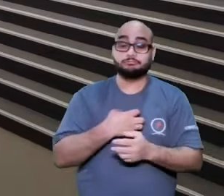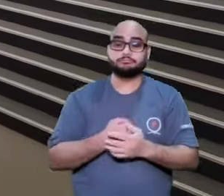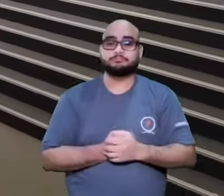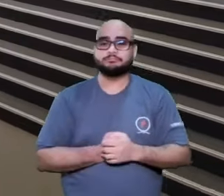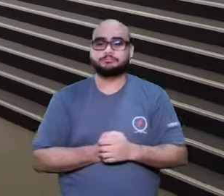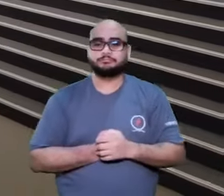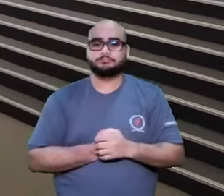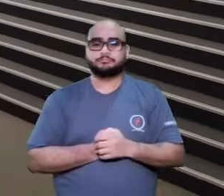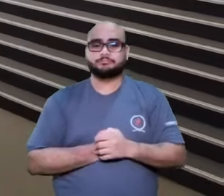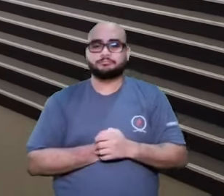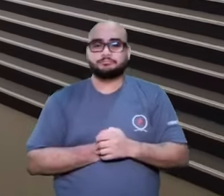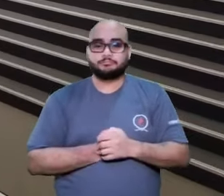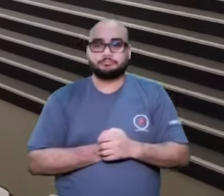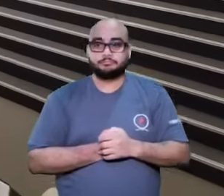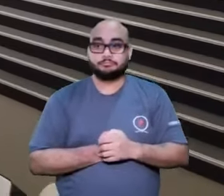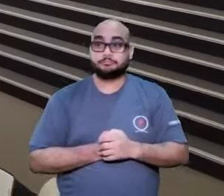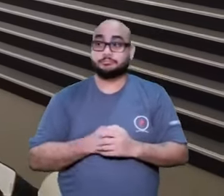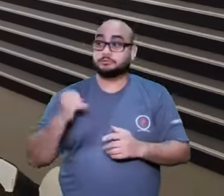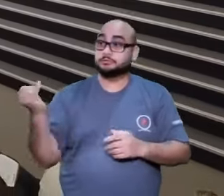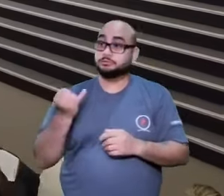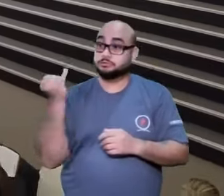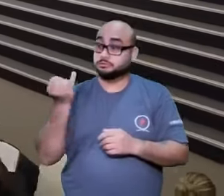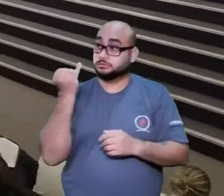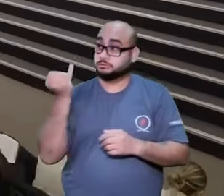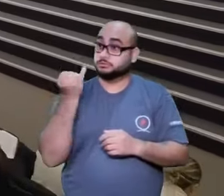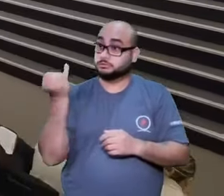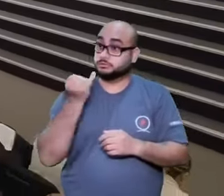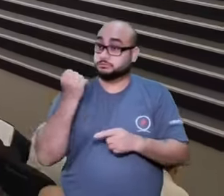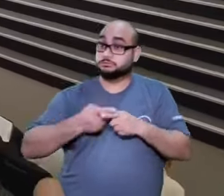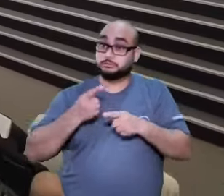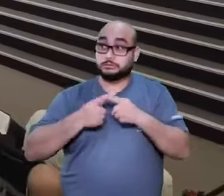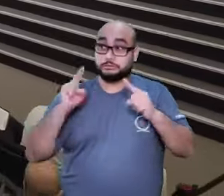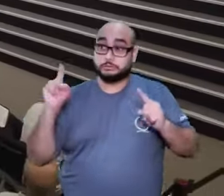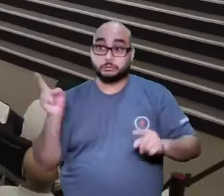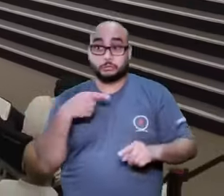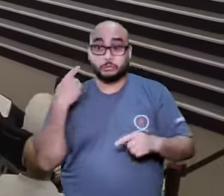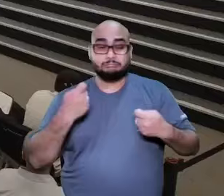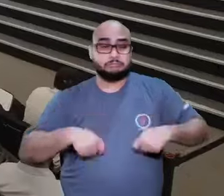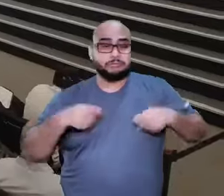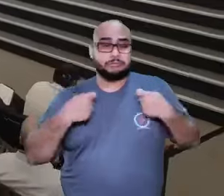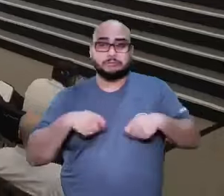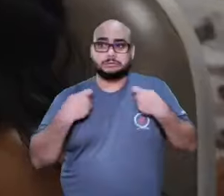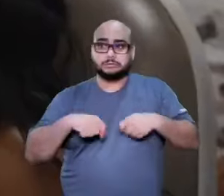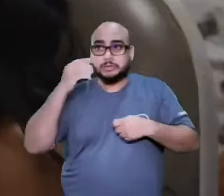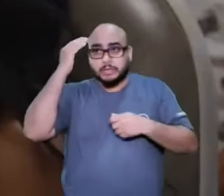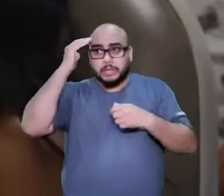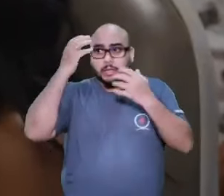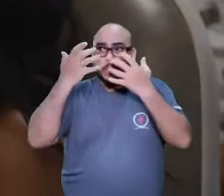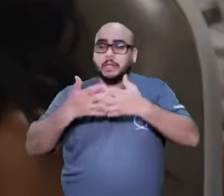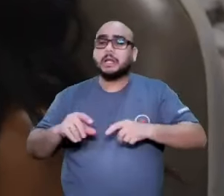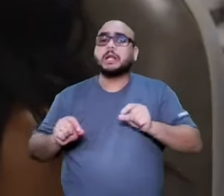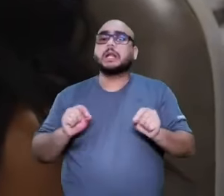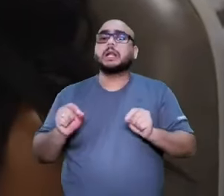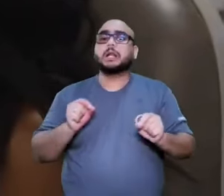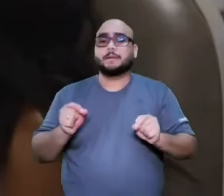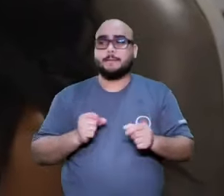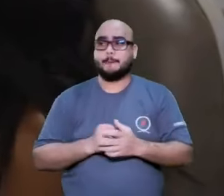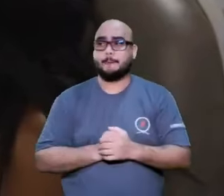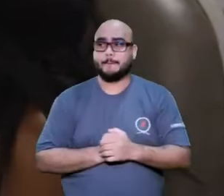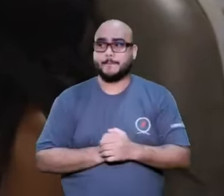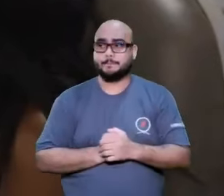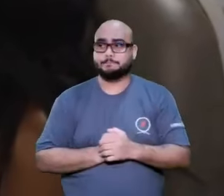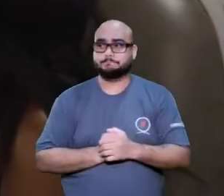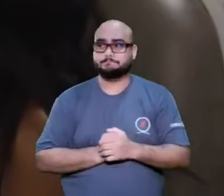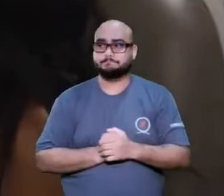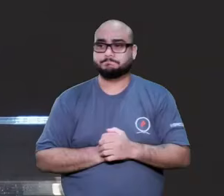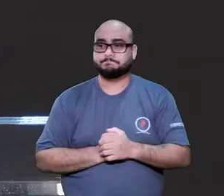e isso é muito importante porque a gente precisa compreender que o pior defunto não